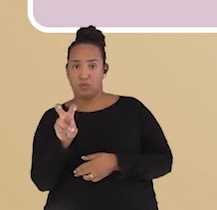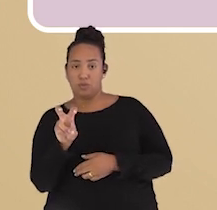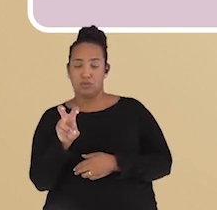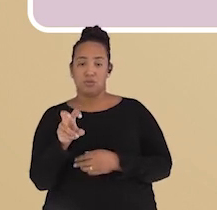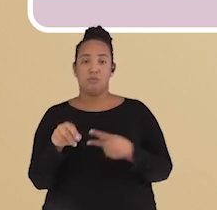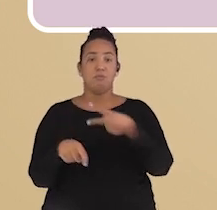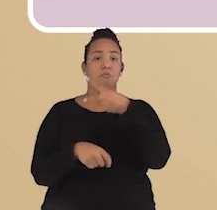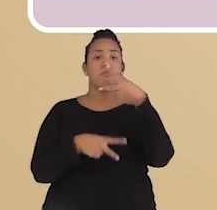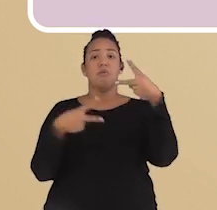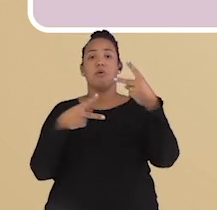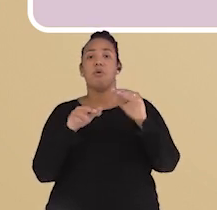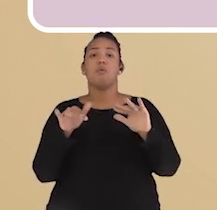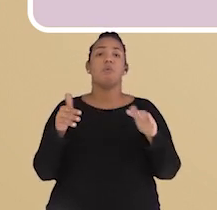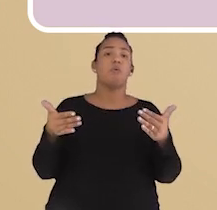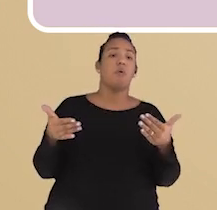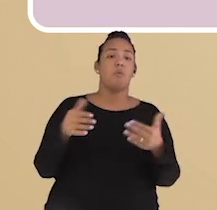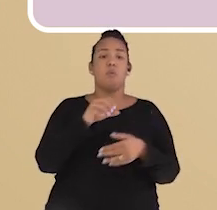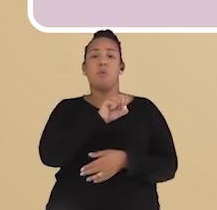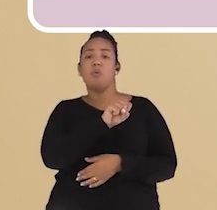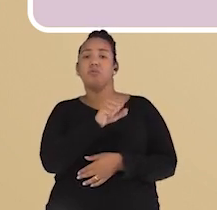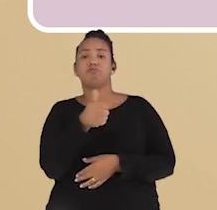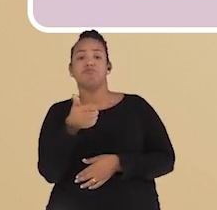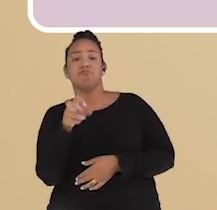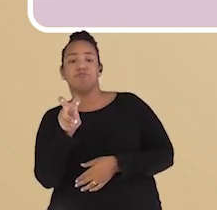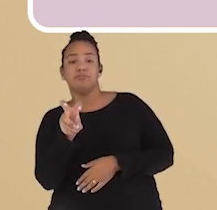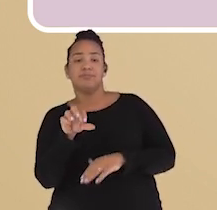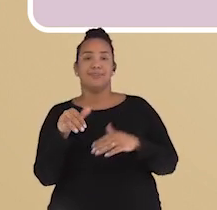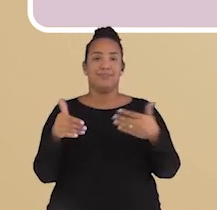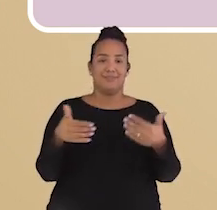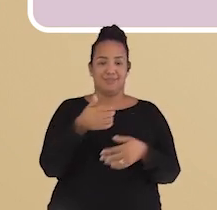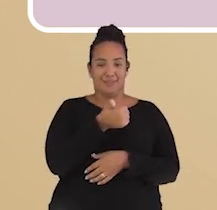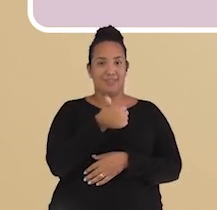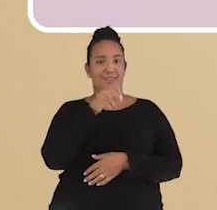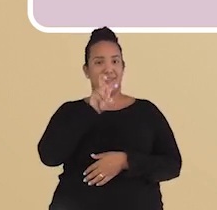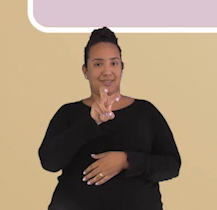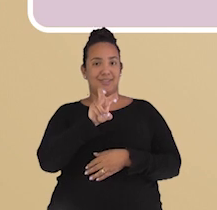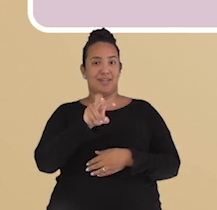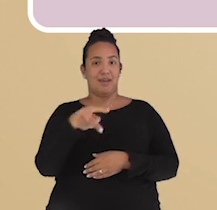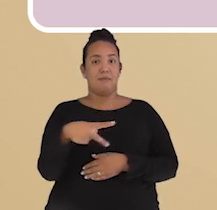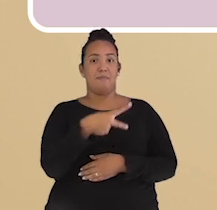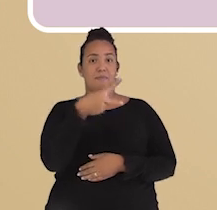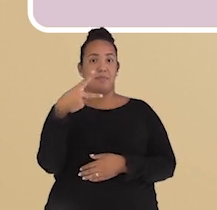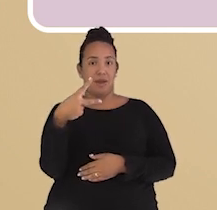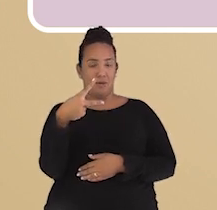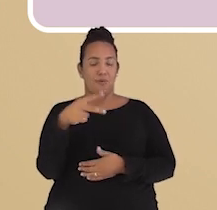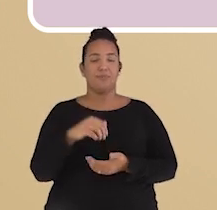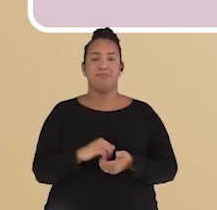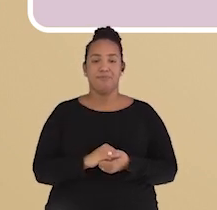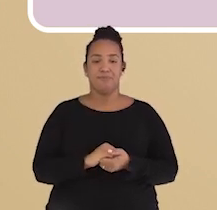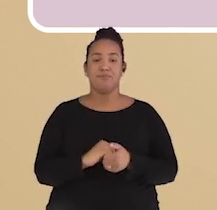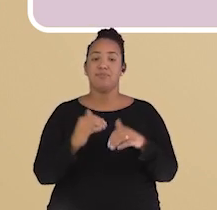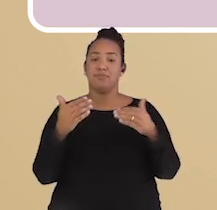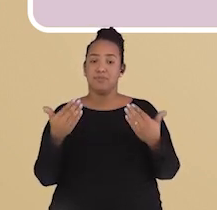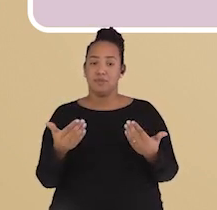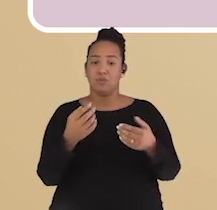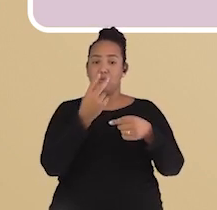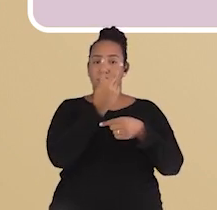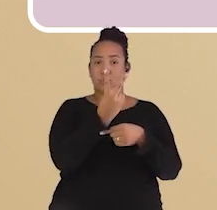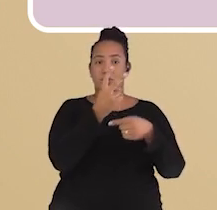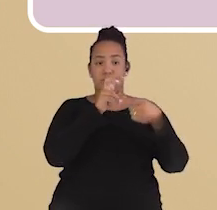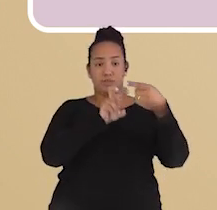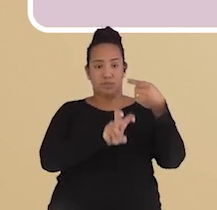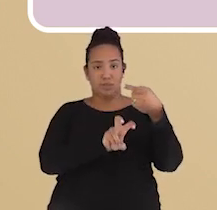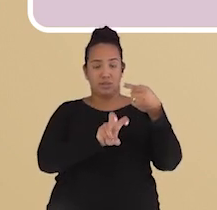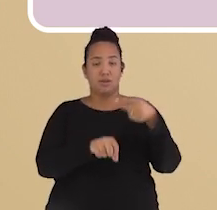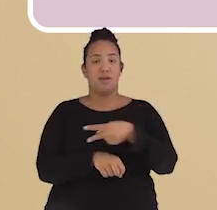8 ou 15? Sabemos que 15 é maior do que 8. Assim, 2/5 é menor do